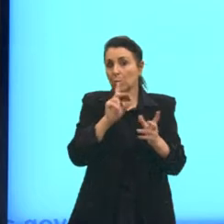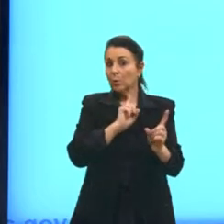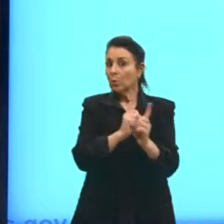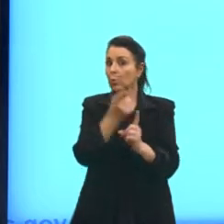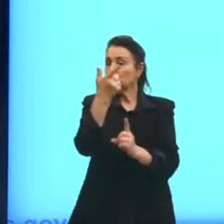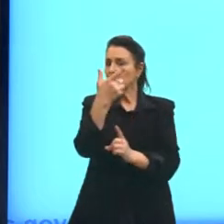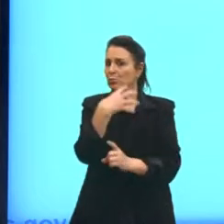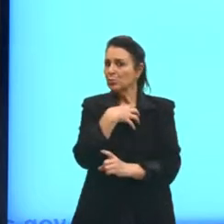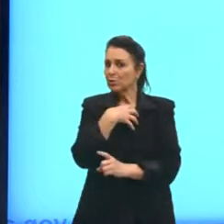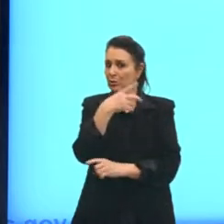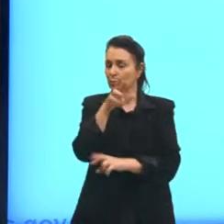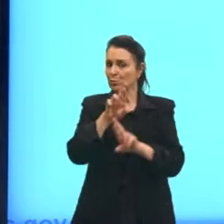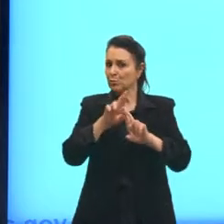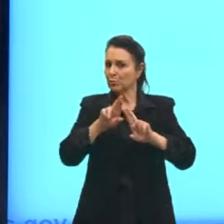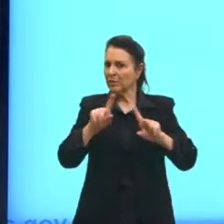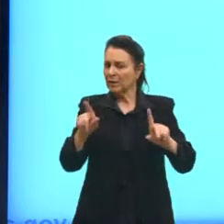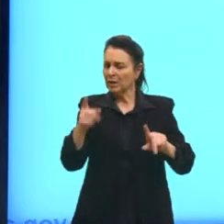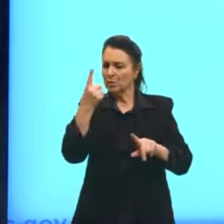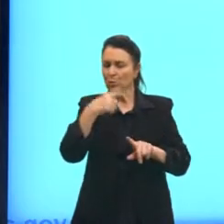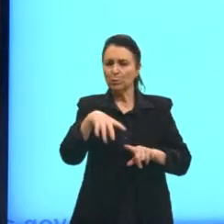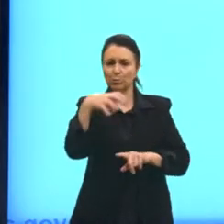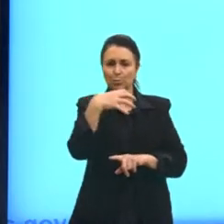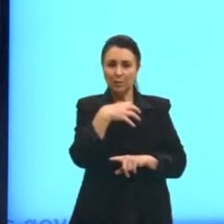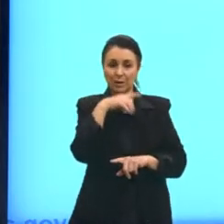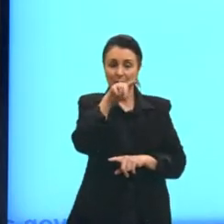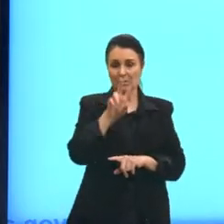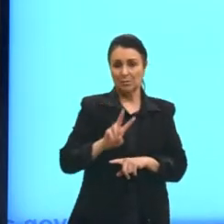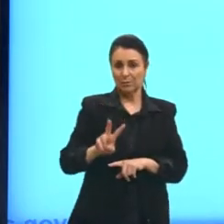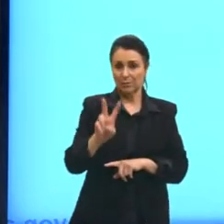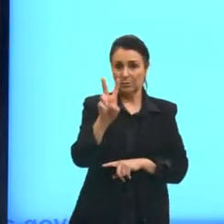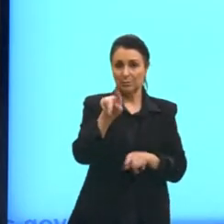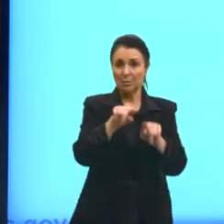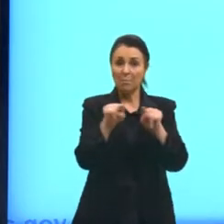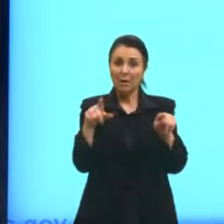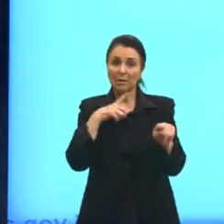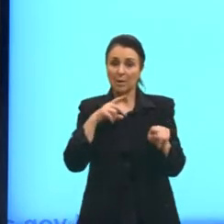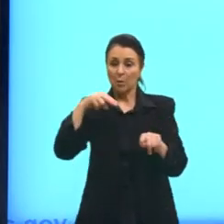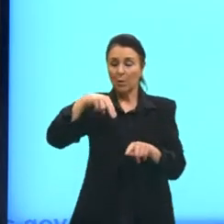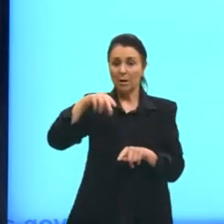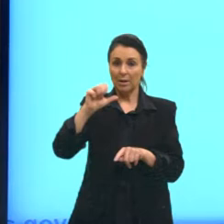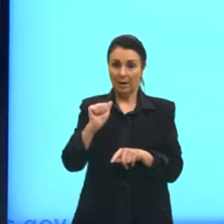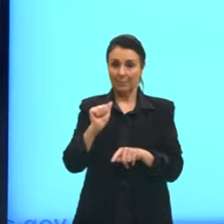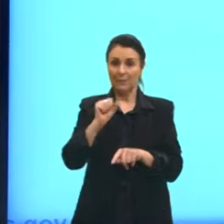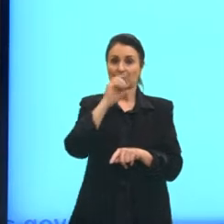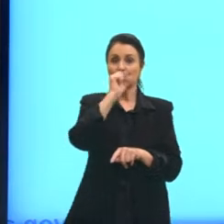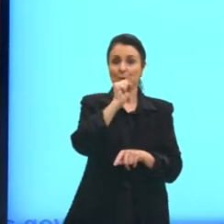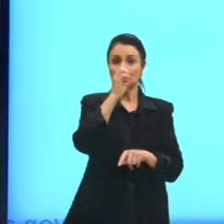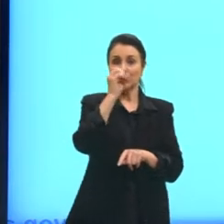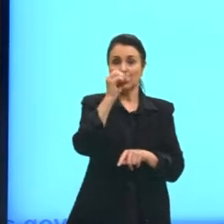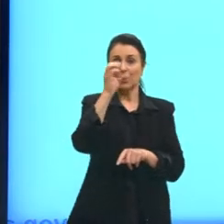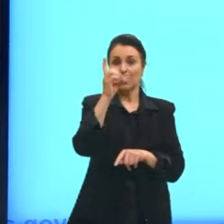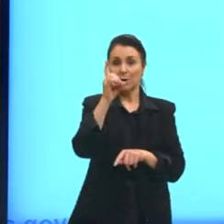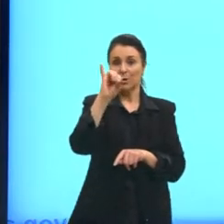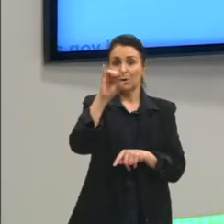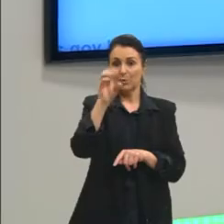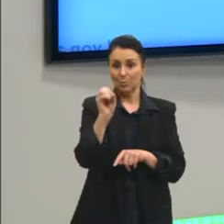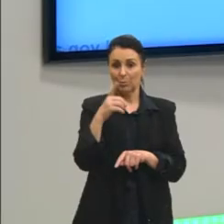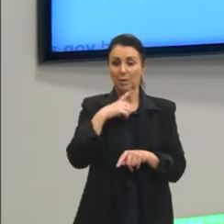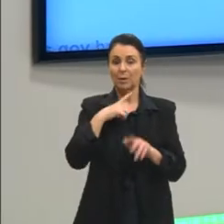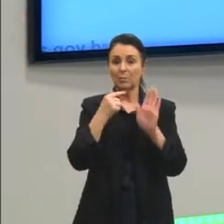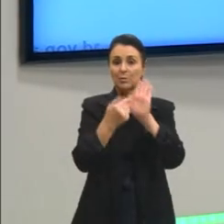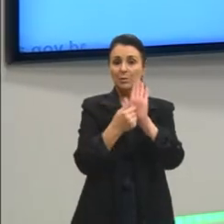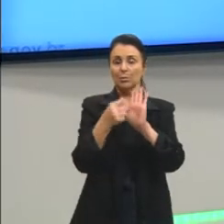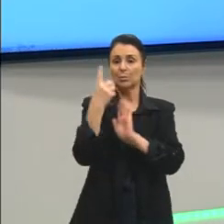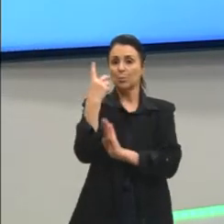de outra em outra outra lugar esses valores mas aqui eu tenho m a o sódio e apresenta esses dois valores